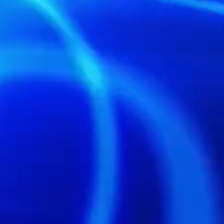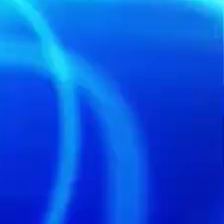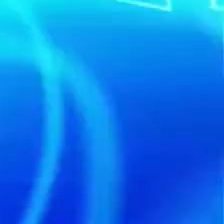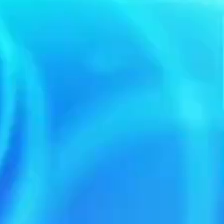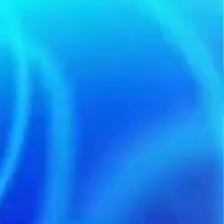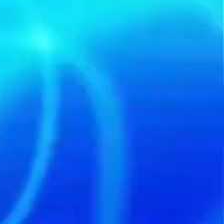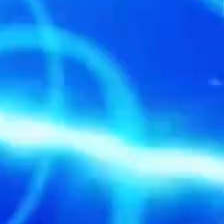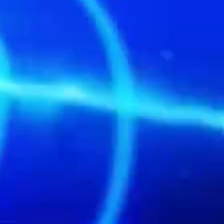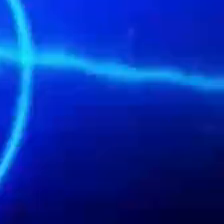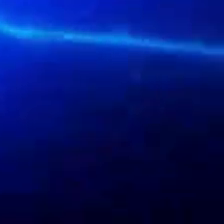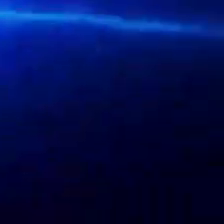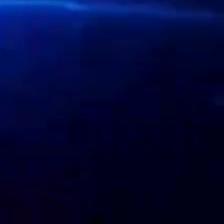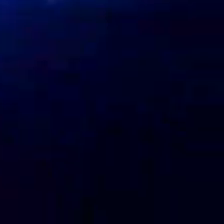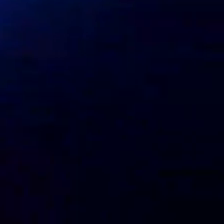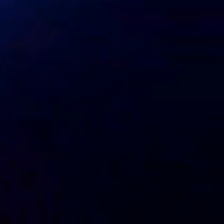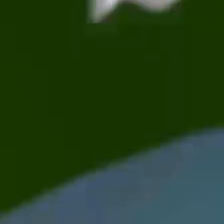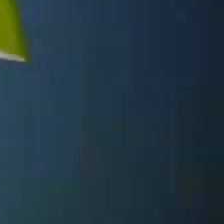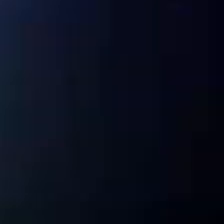Tchau.